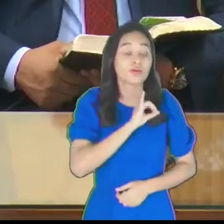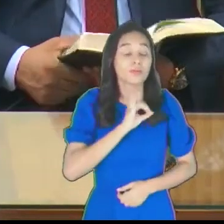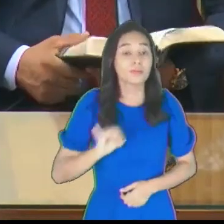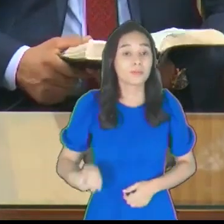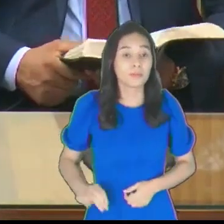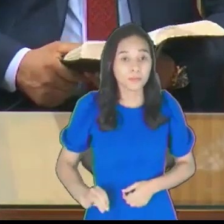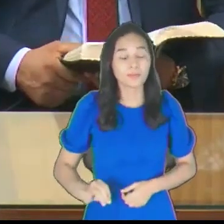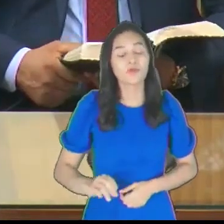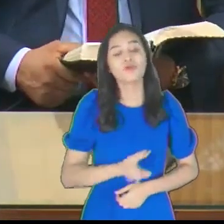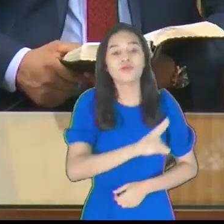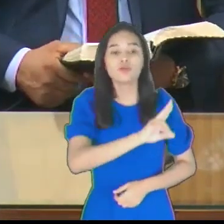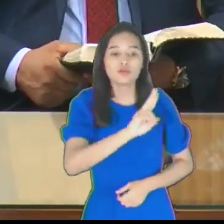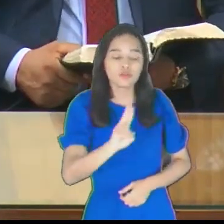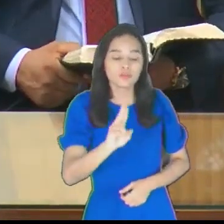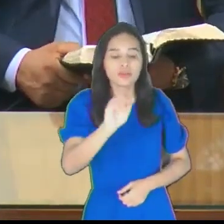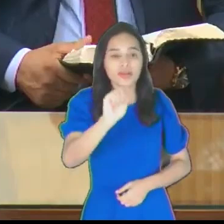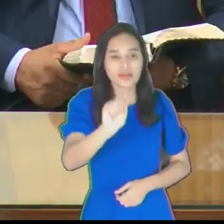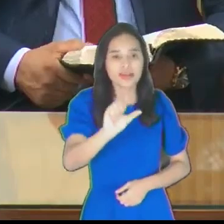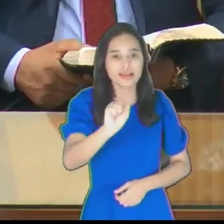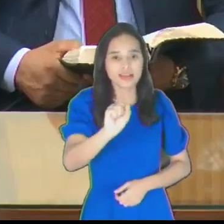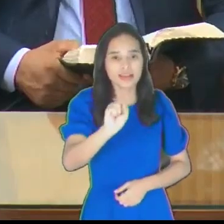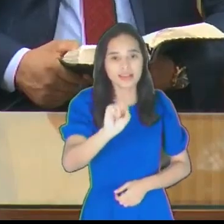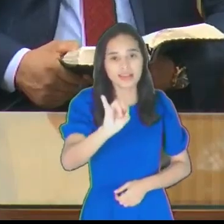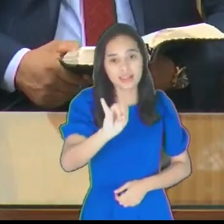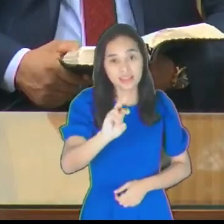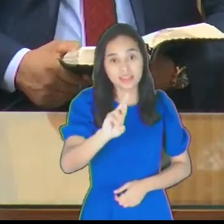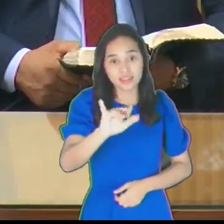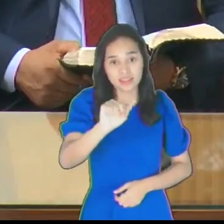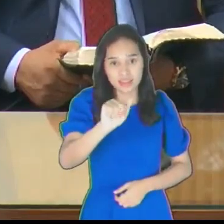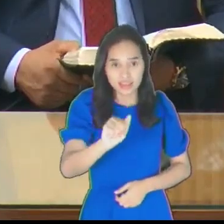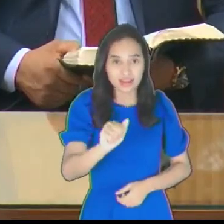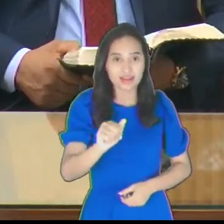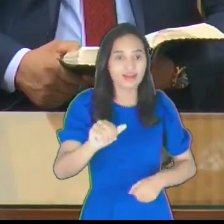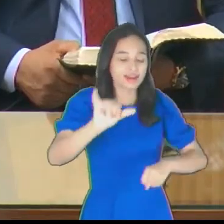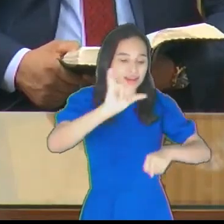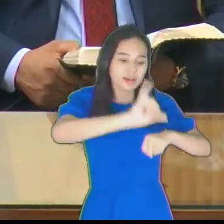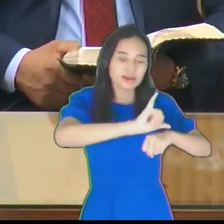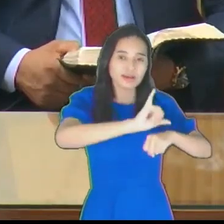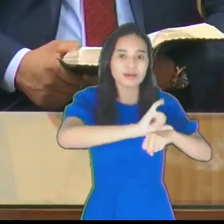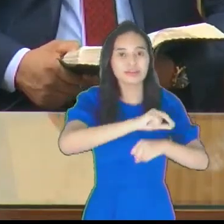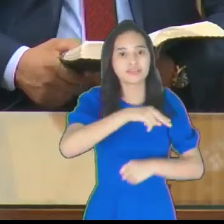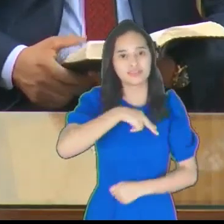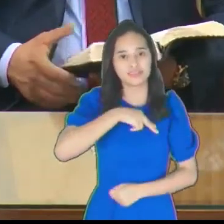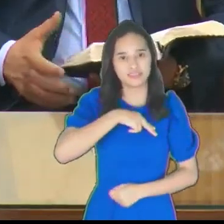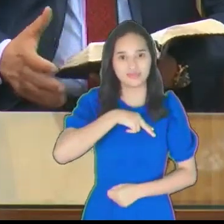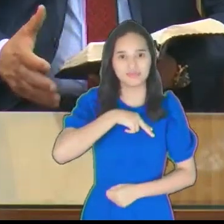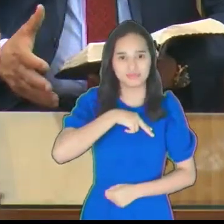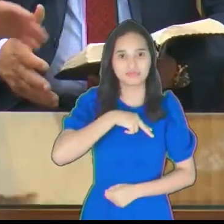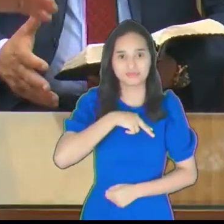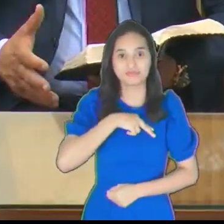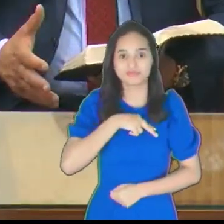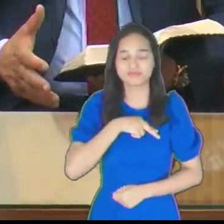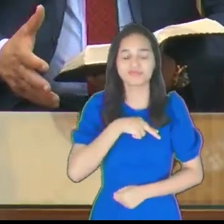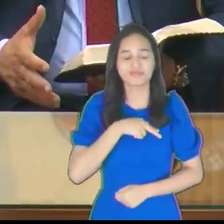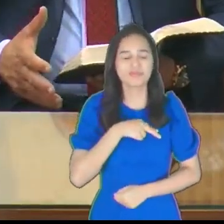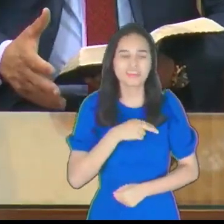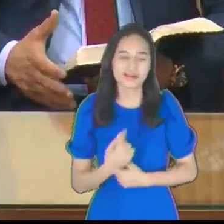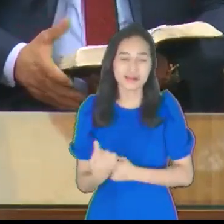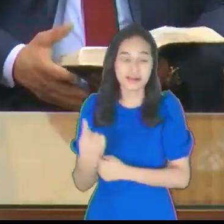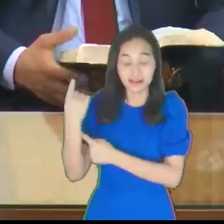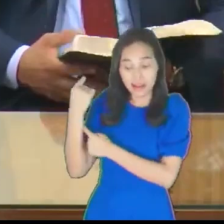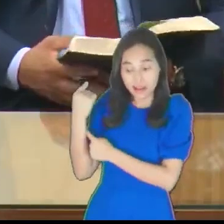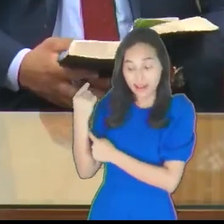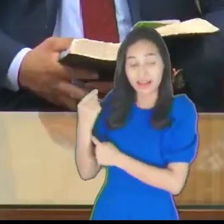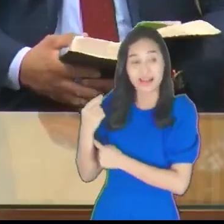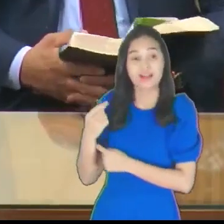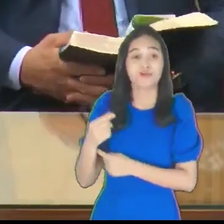Assíria, cuja capital era Nínive. E naquele tempo a Assíria estava estraçalhando